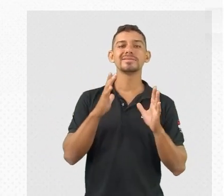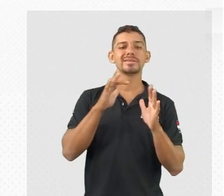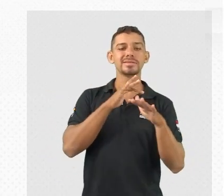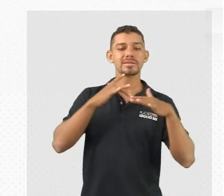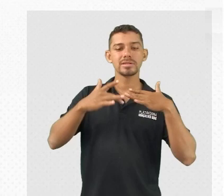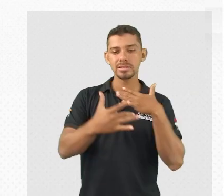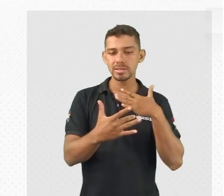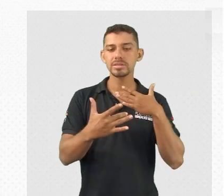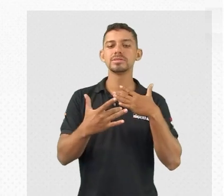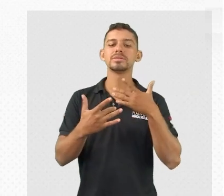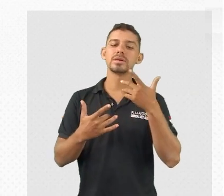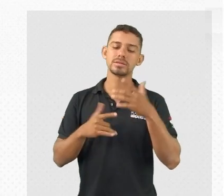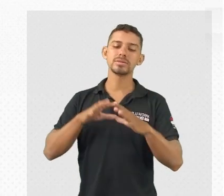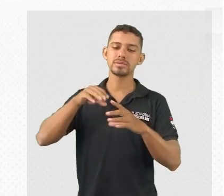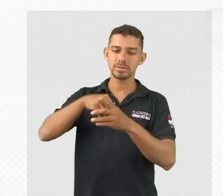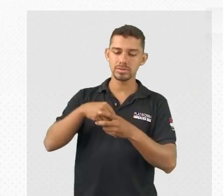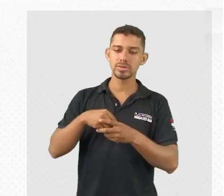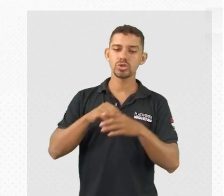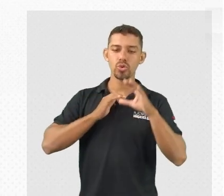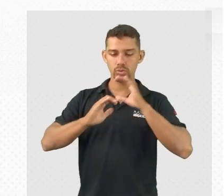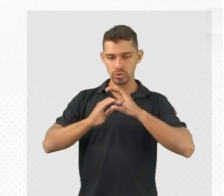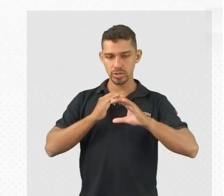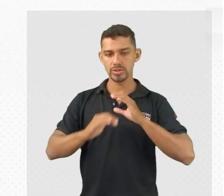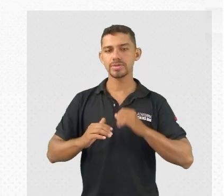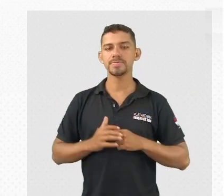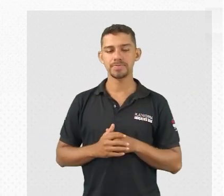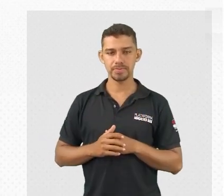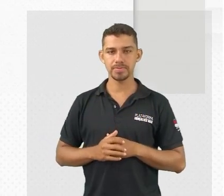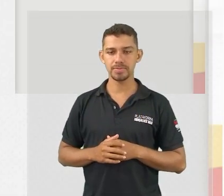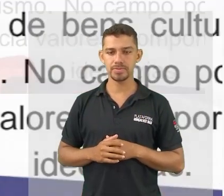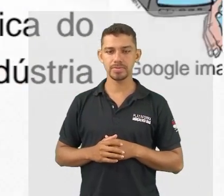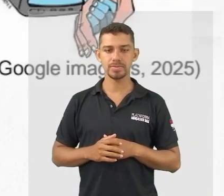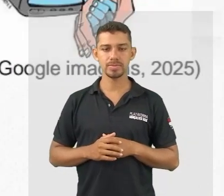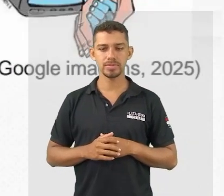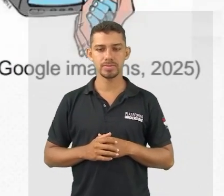redes sociais e dentro desses meios de comunicação.